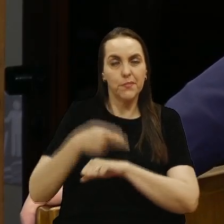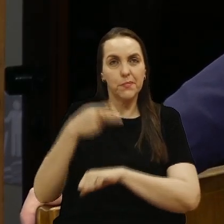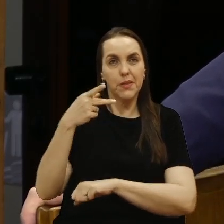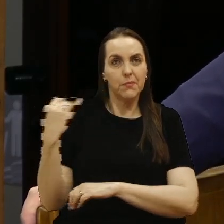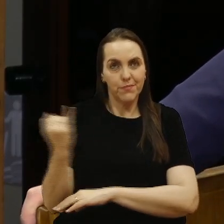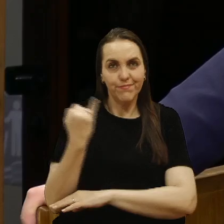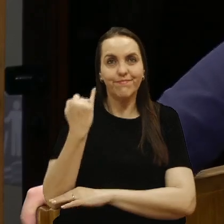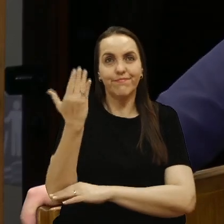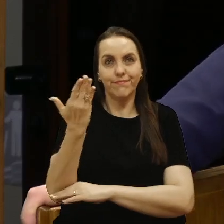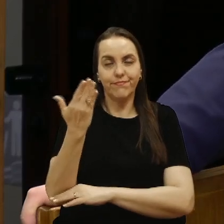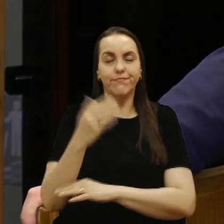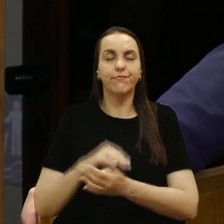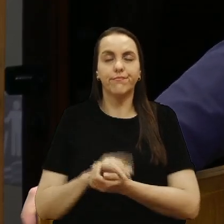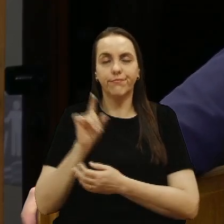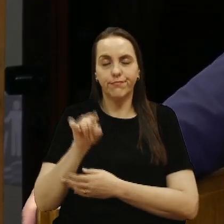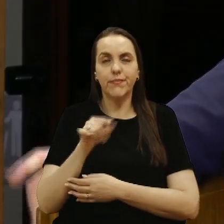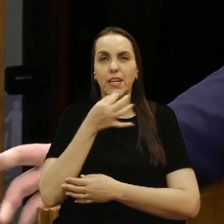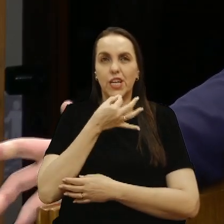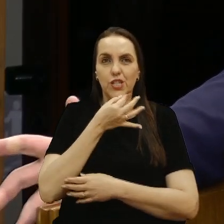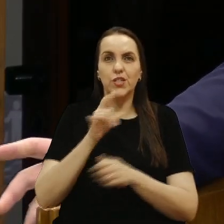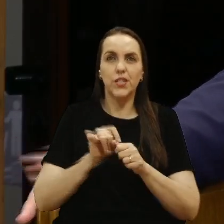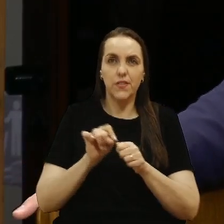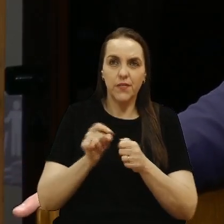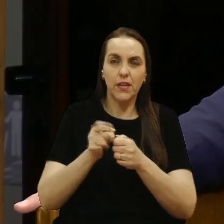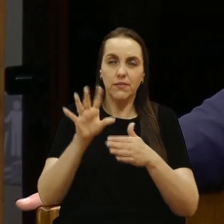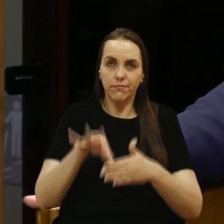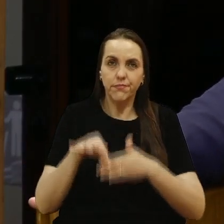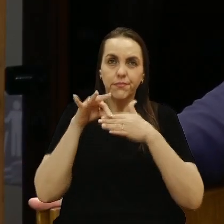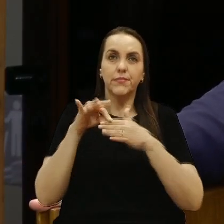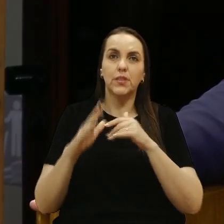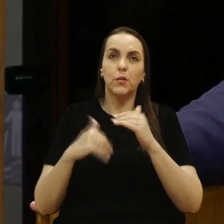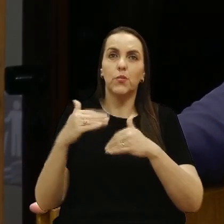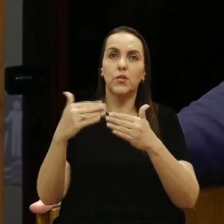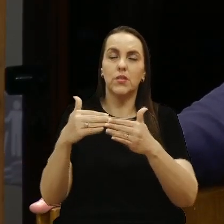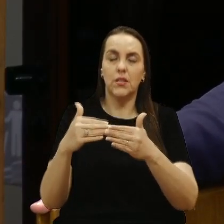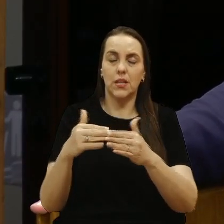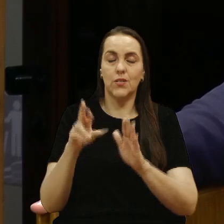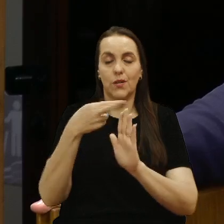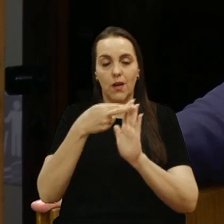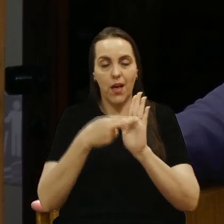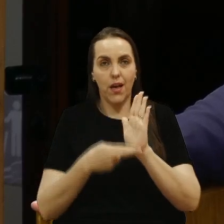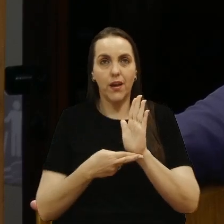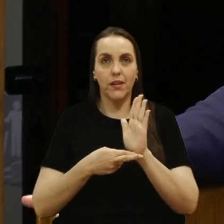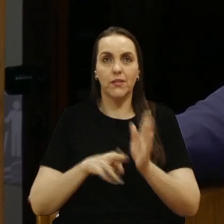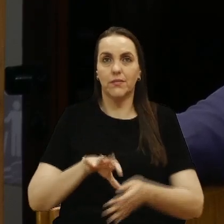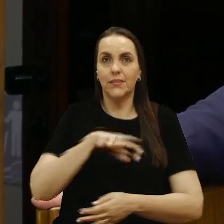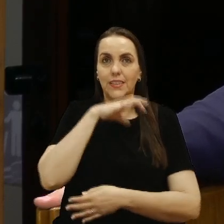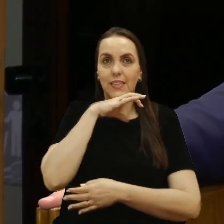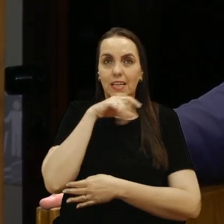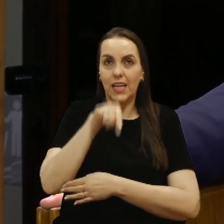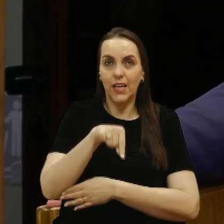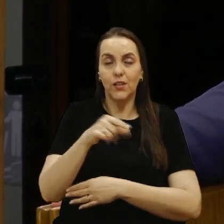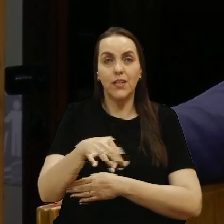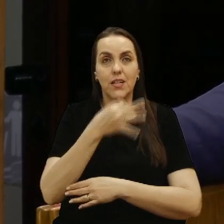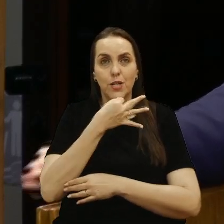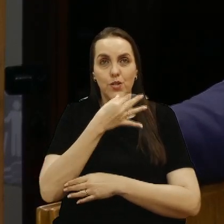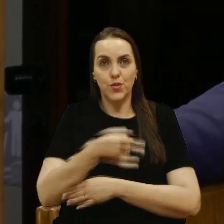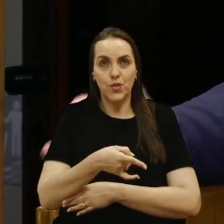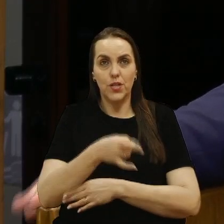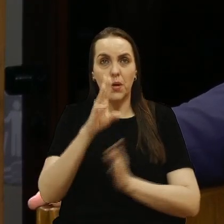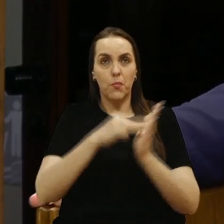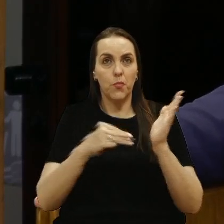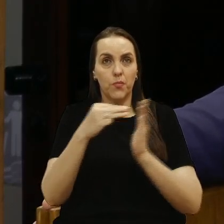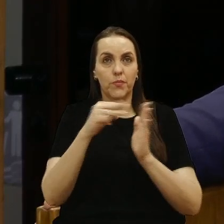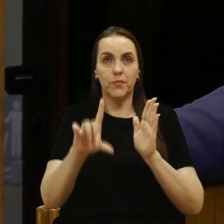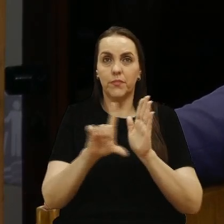o trabalho relevante que Caxias faz, né, liderando esse processo da regularização fundiária no Rio Grande do Sul, inclusive sendo um modelo de lei já copiado por